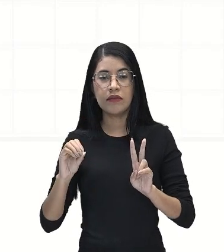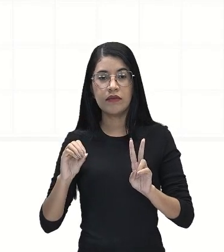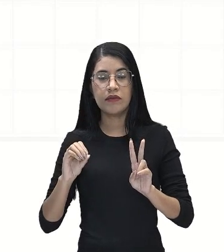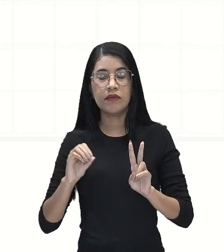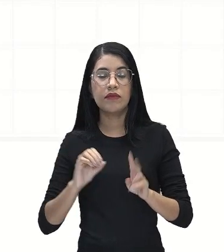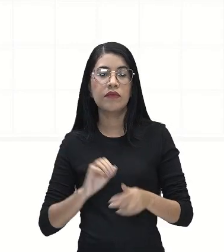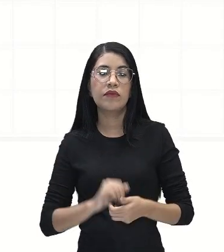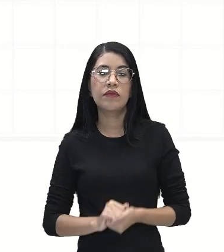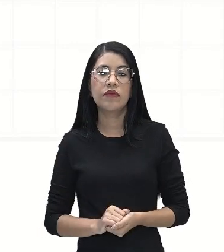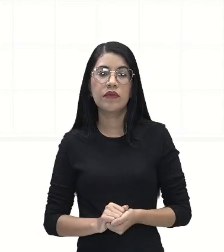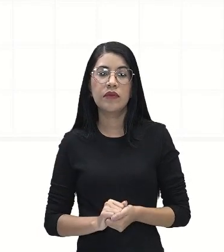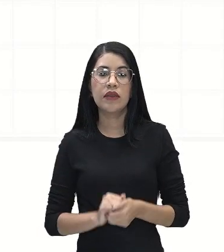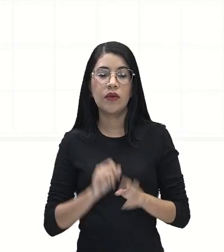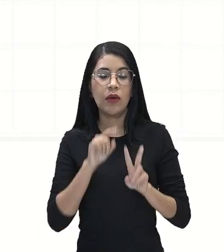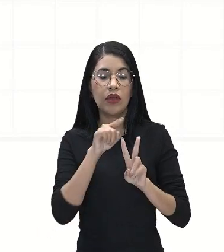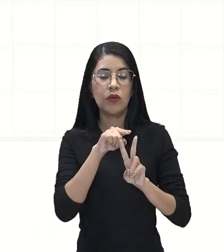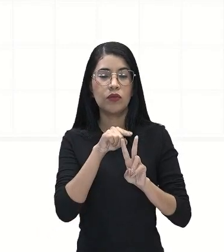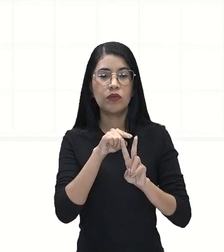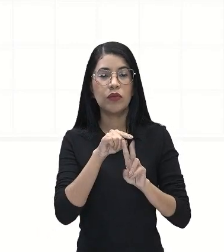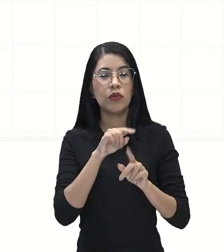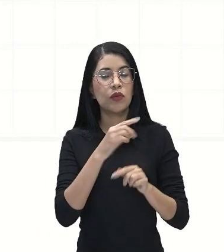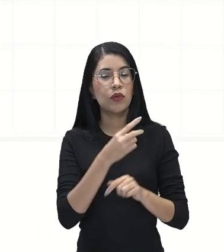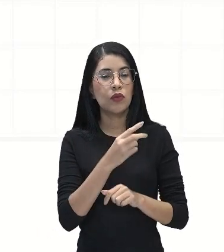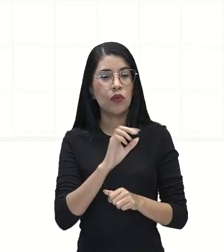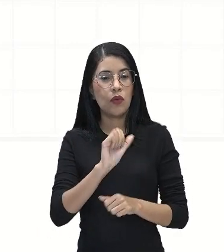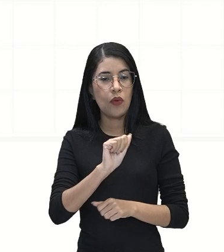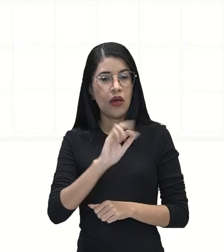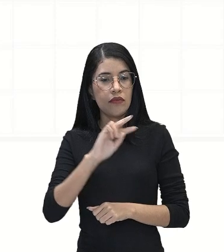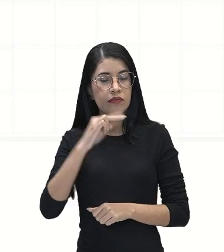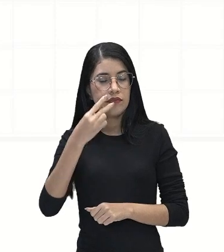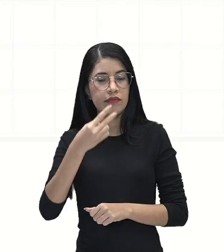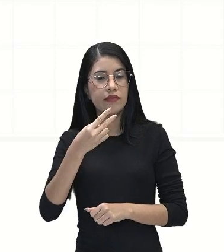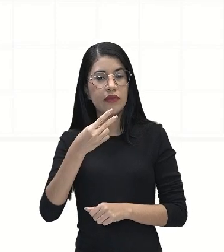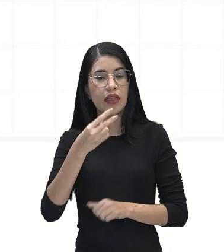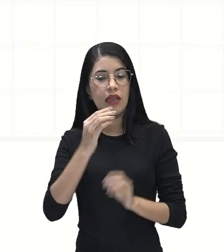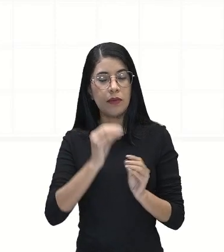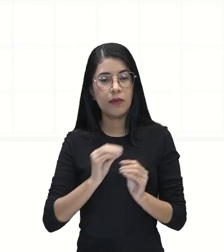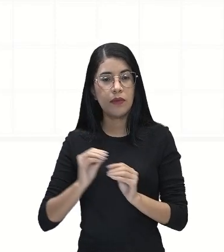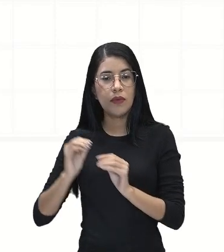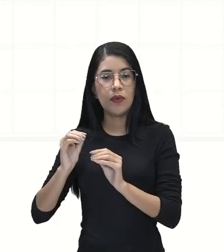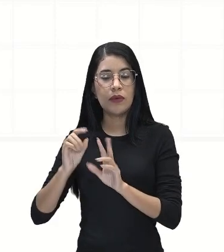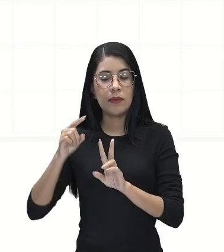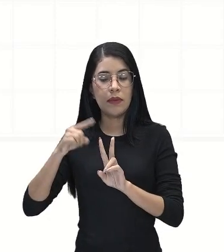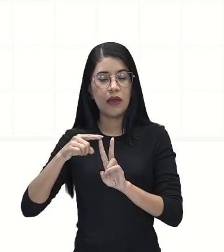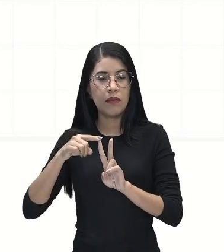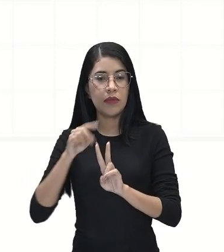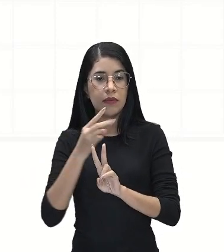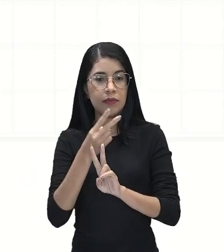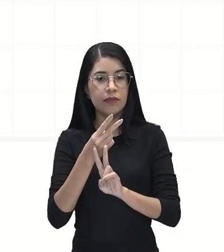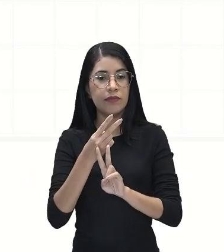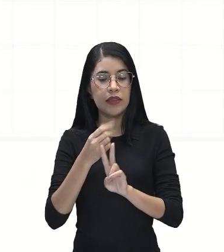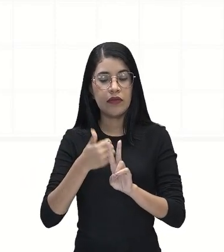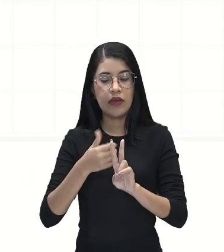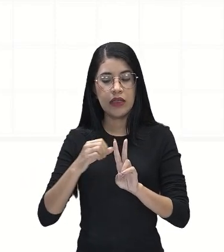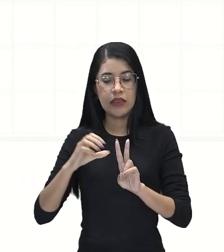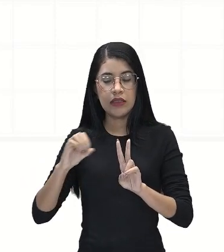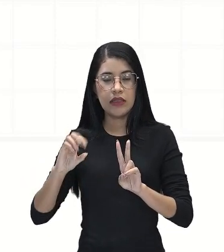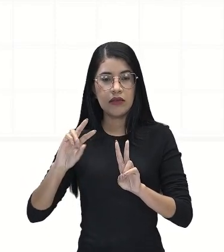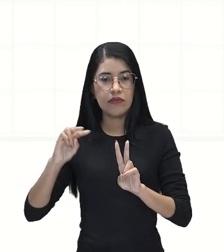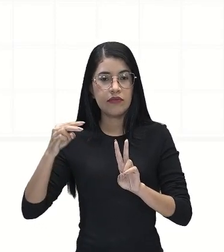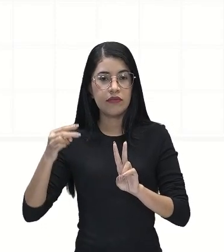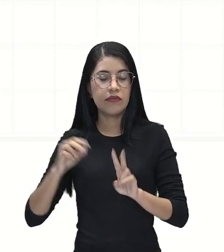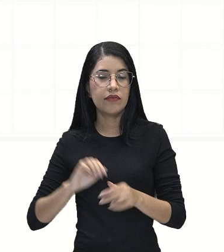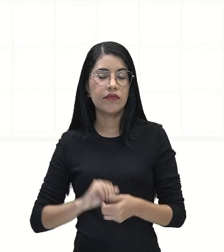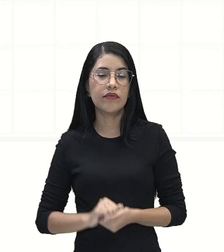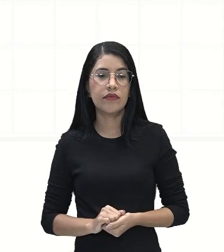esse expoente aqui, 2, ele passa para o outro lado, né, como radical quadrado. E a raiz quadrada